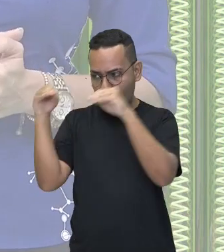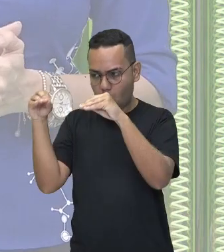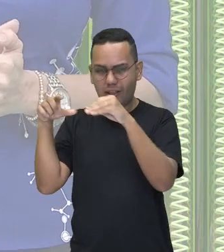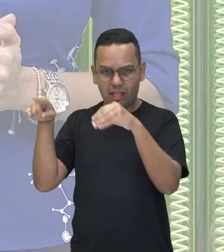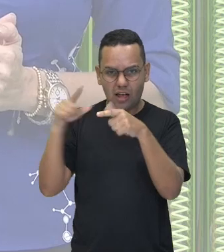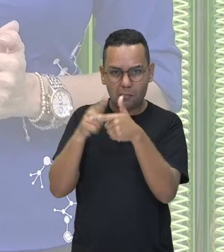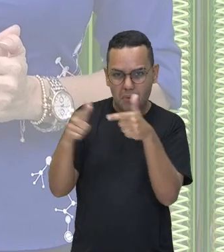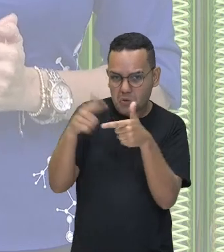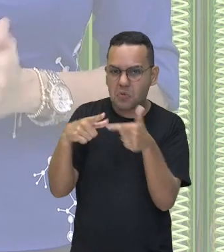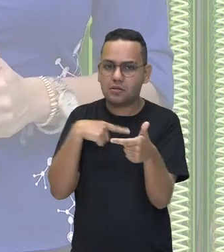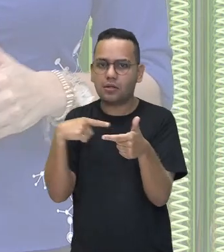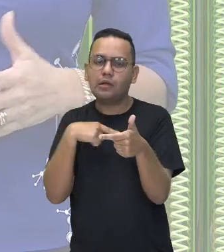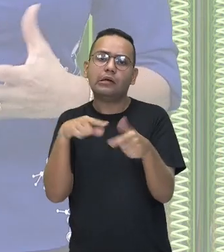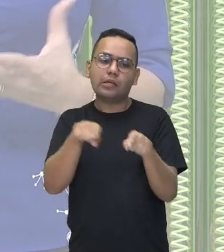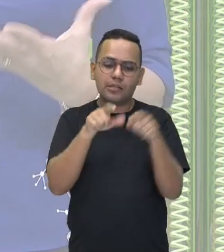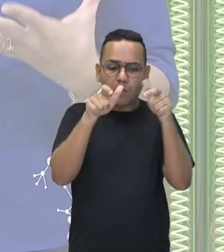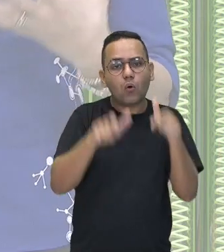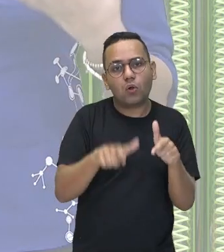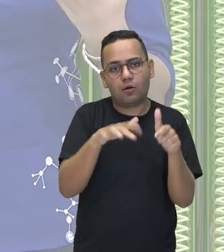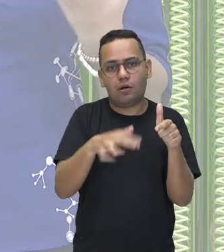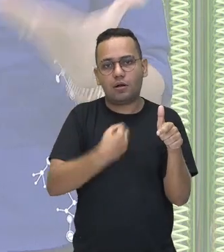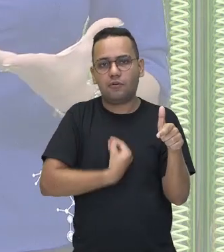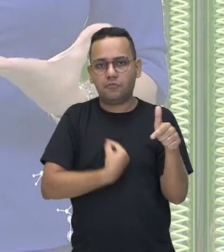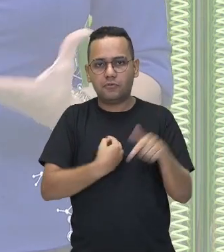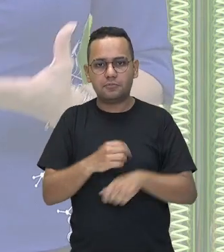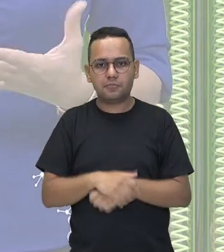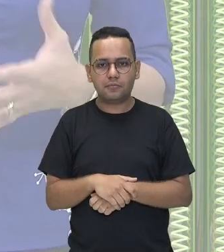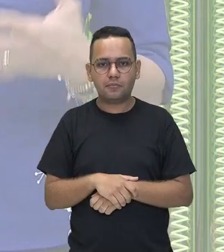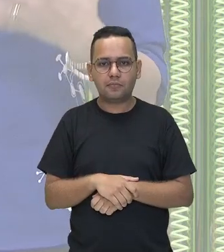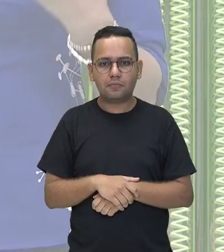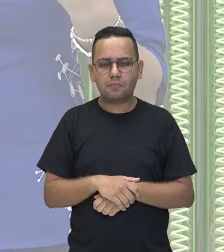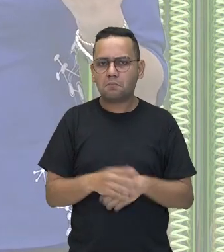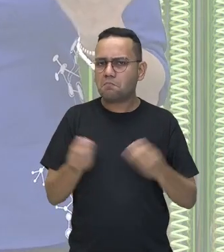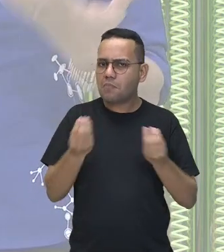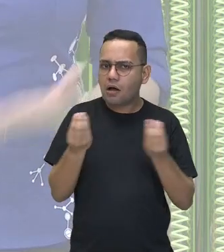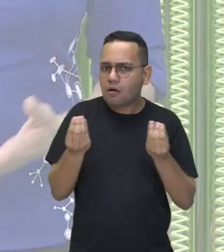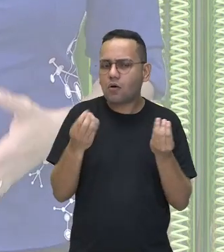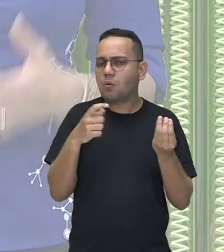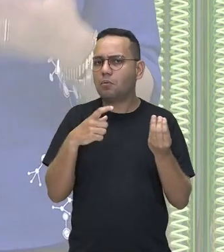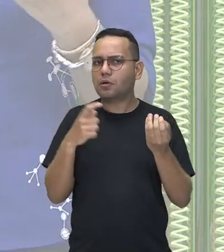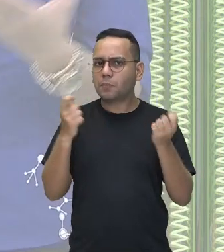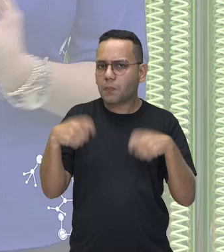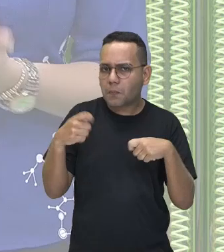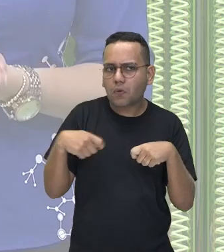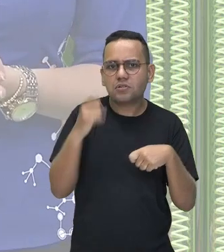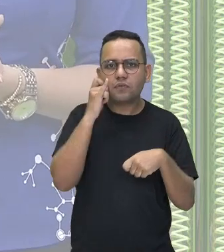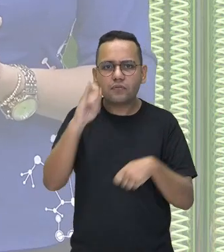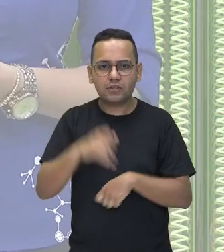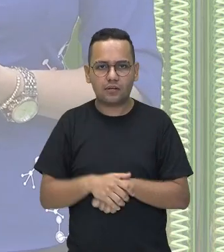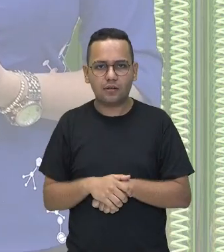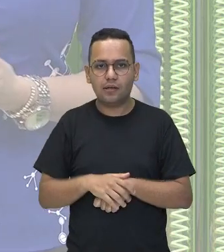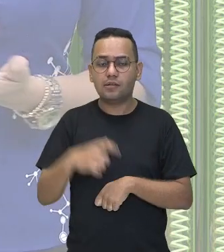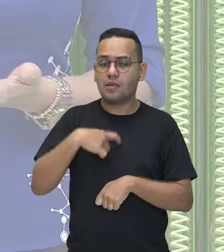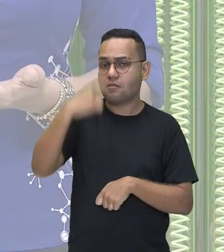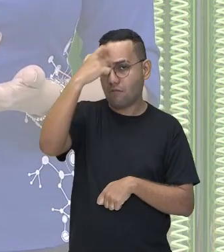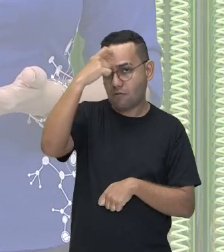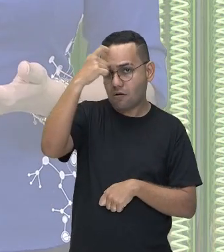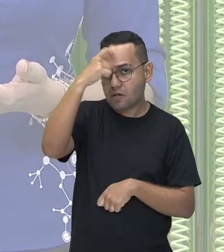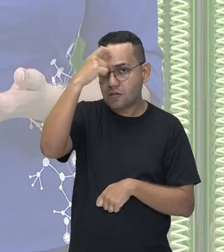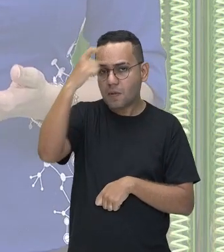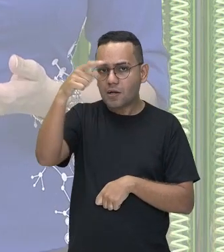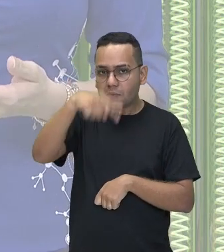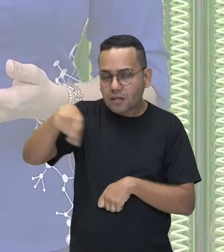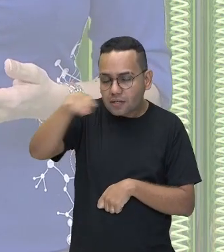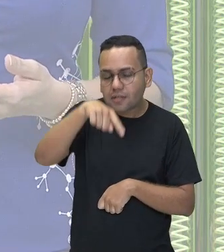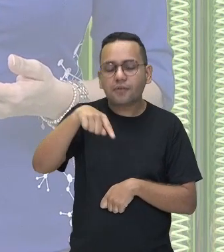ele foi retirado. E de que maneira que a gente consegue deter isso? Através de conhecimento e sensibilizando as pessoas sobre